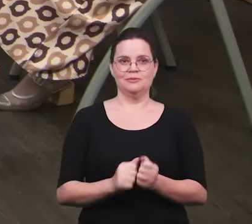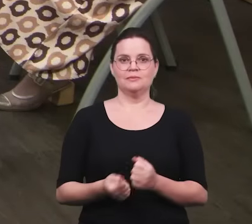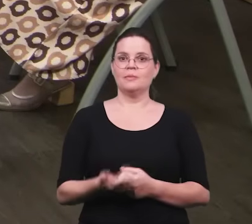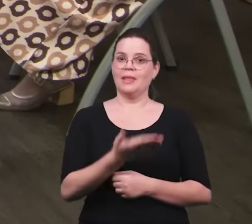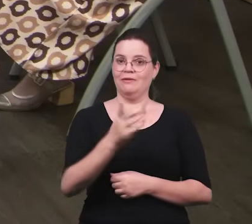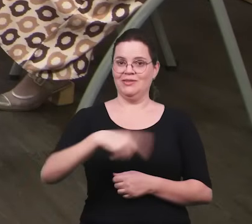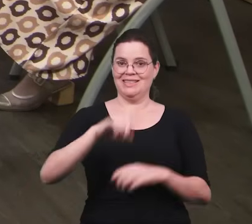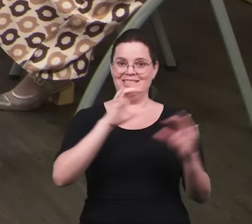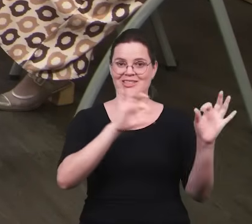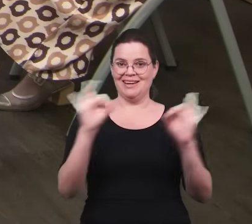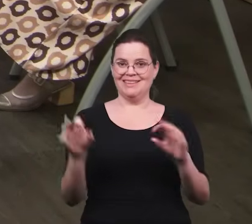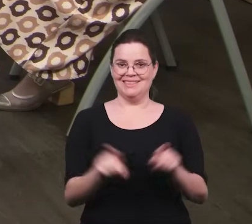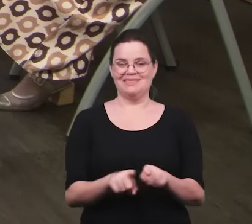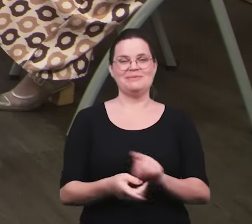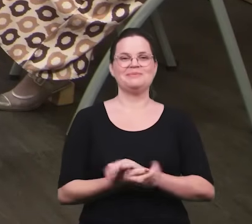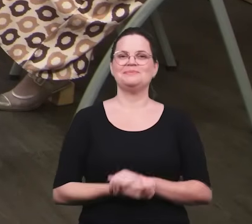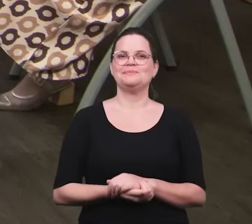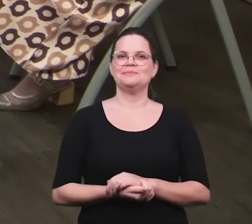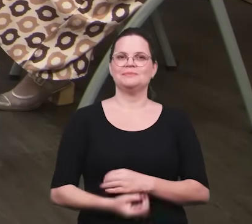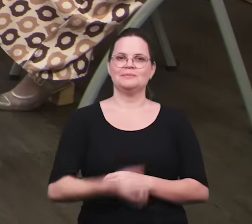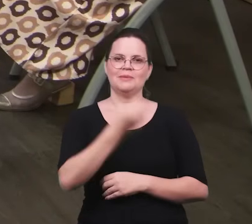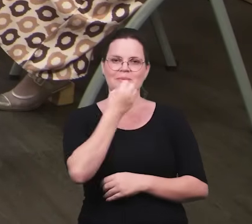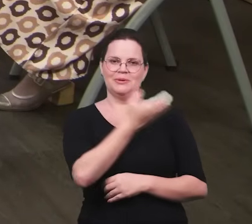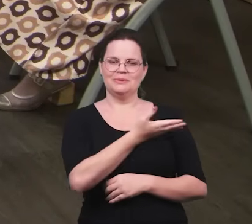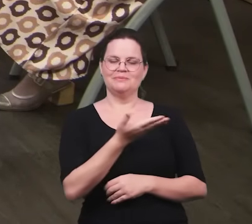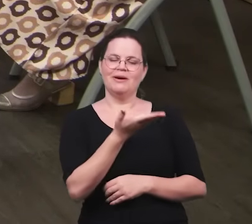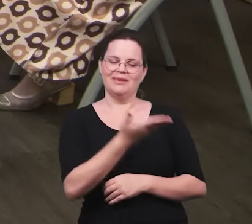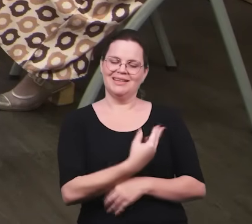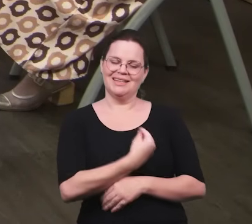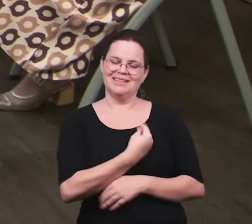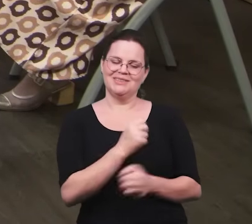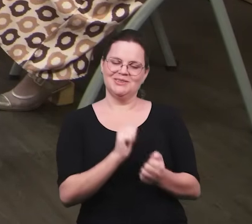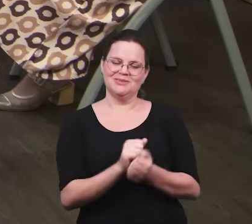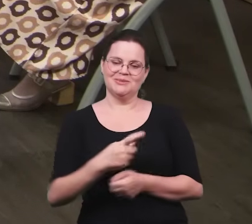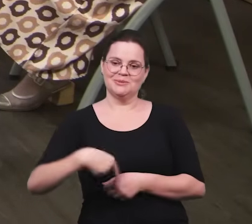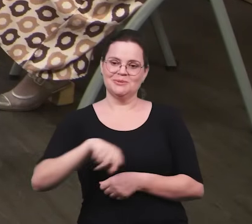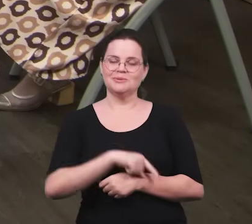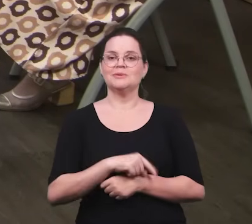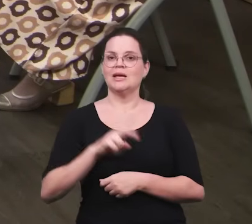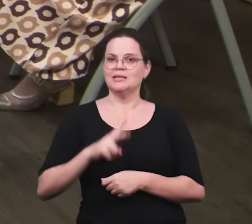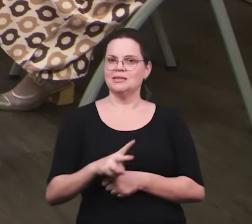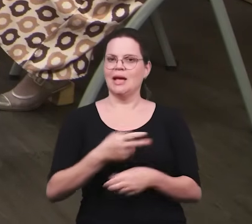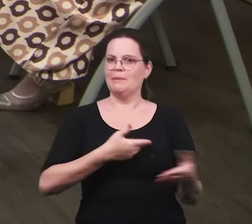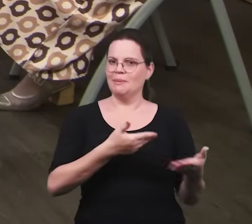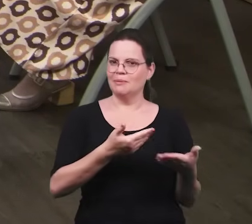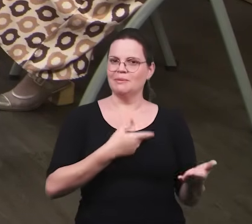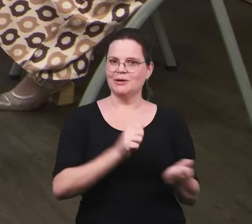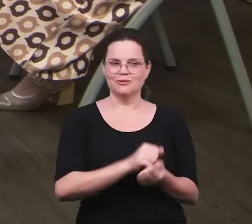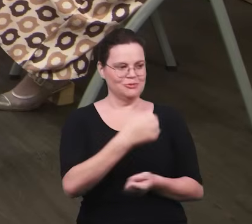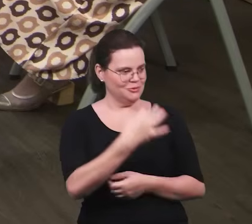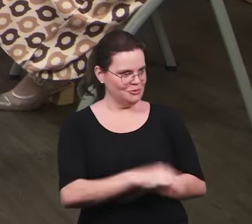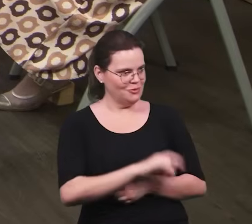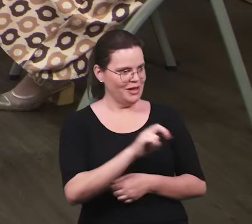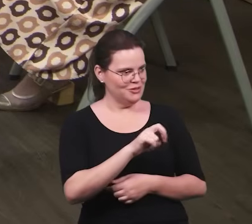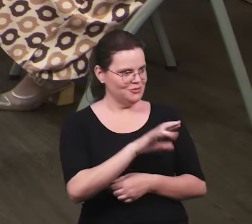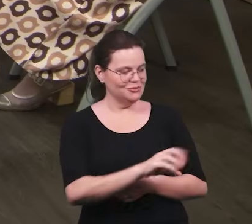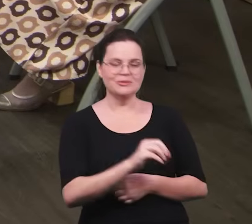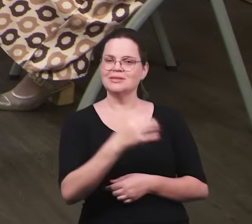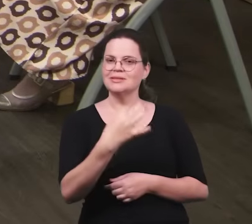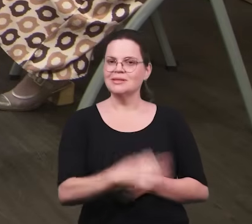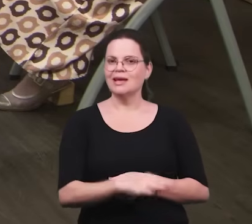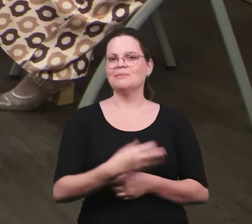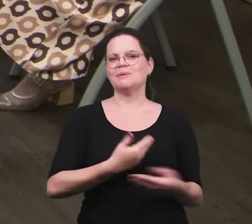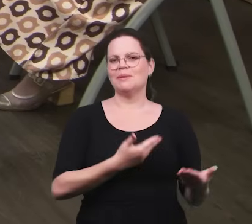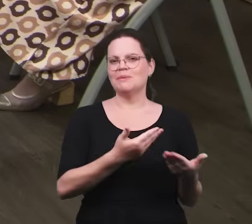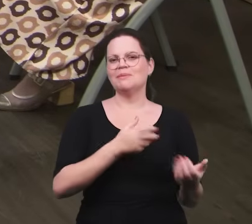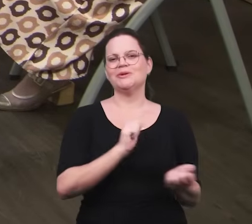Pai do Senhor a todos também que estão participando. Isso, é muito bom ter o Julinho com a gente aqui, parceiros na batalha, né, Julinho? A gente tem vivido essa obra